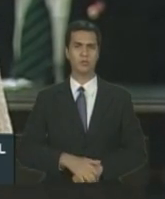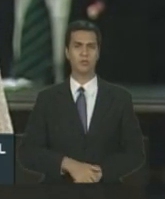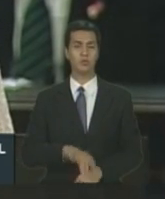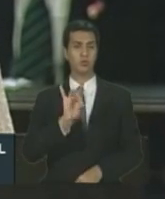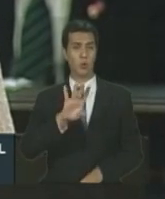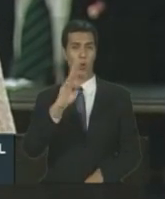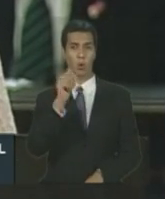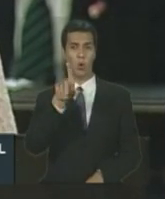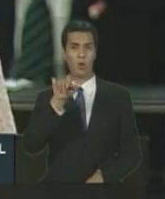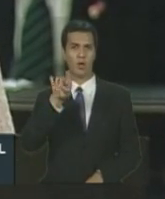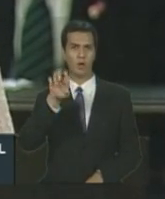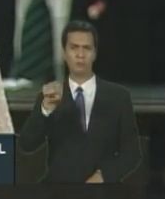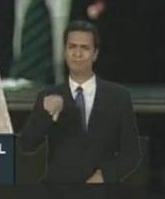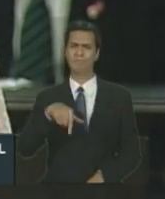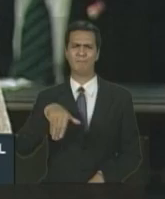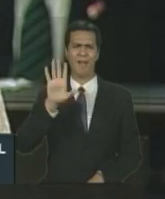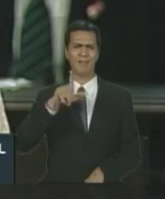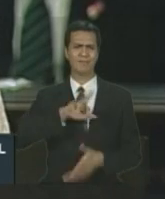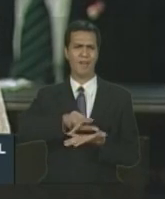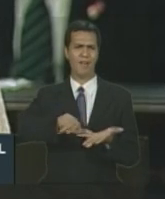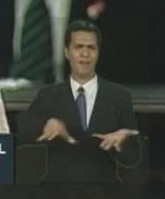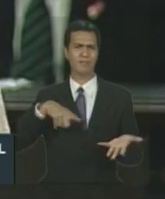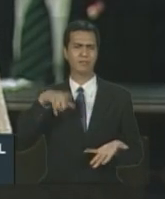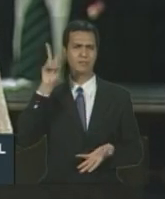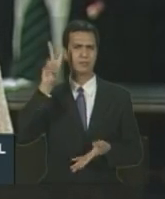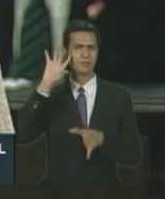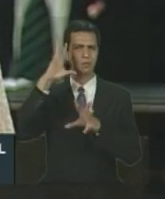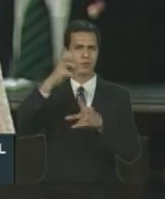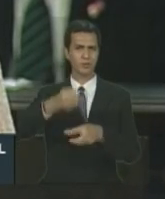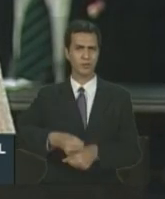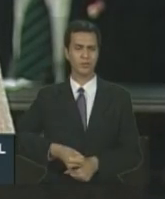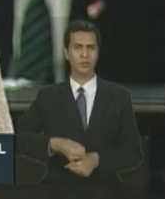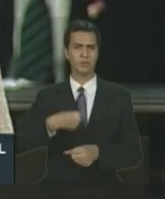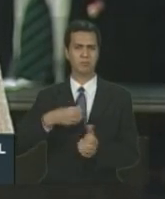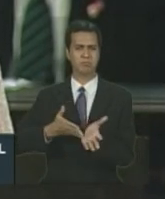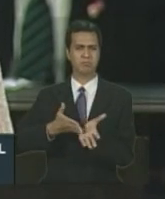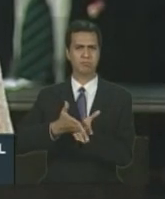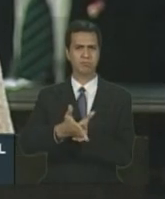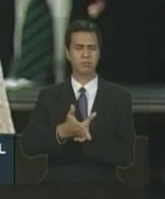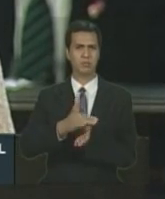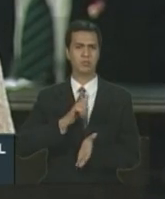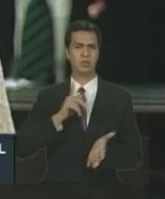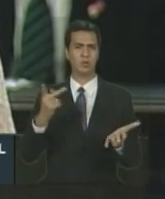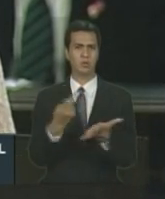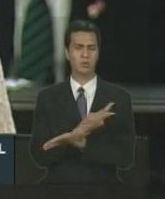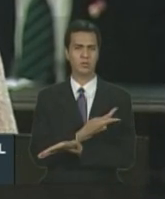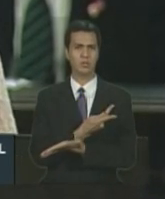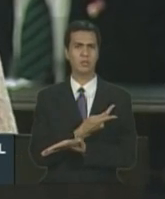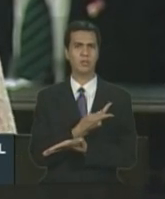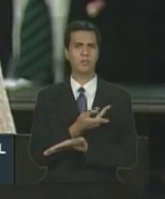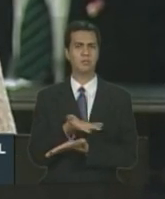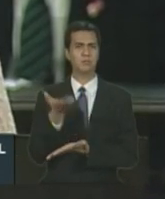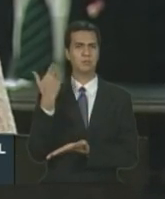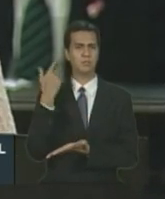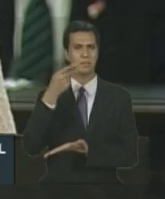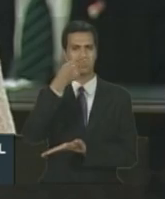do Holocausto, mas de toda a sua trajetória de diáspora, que,